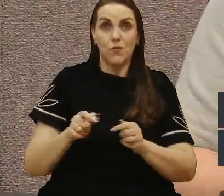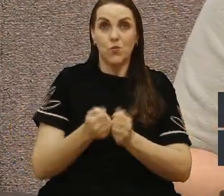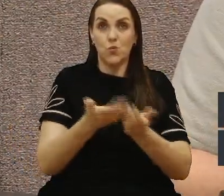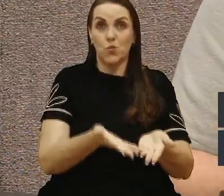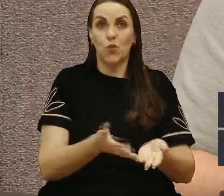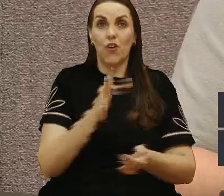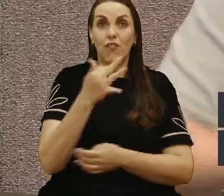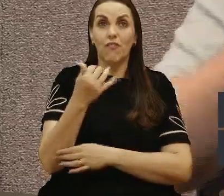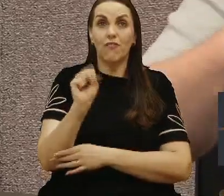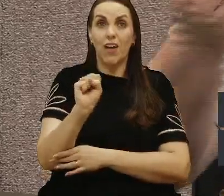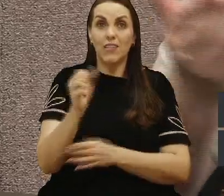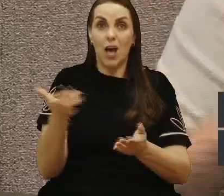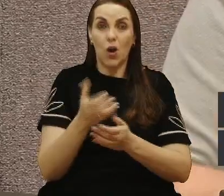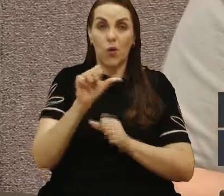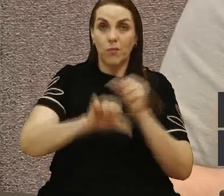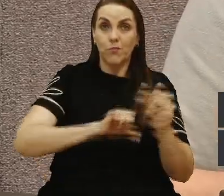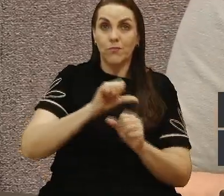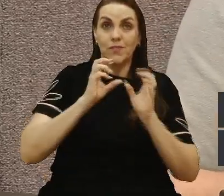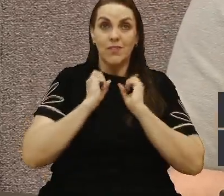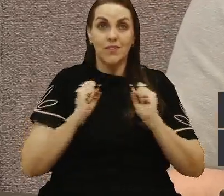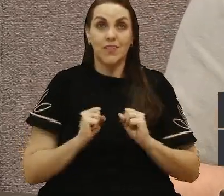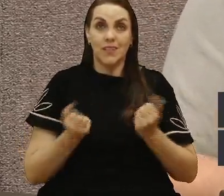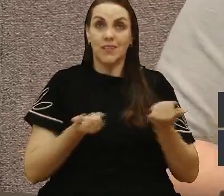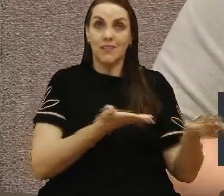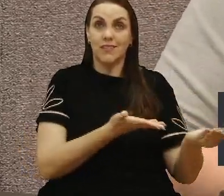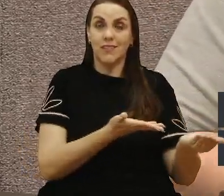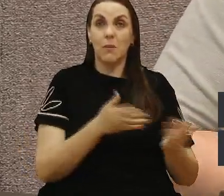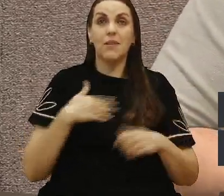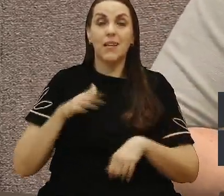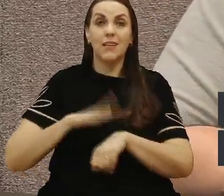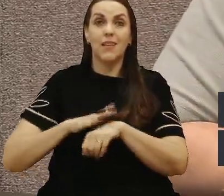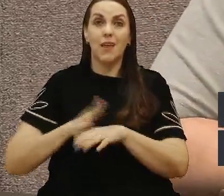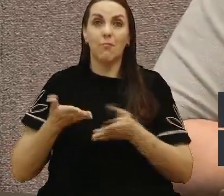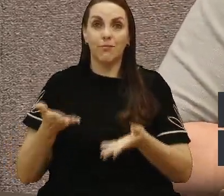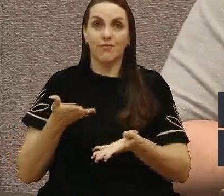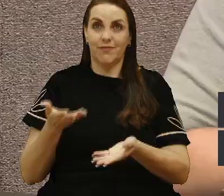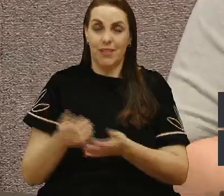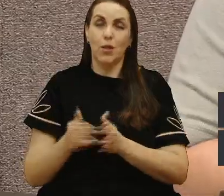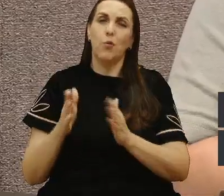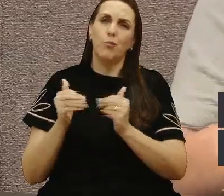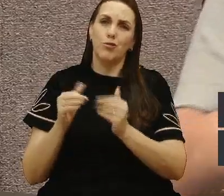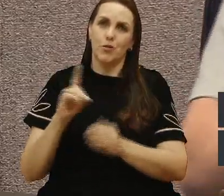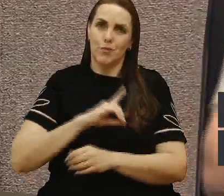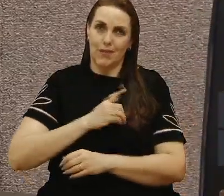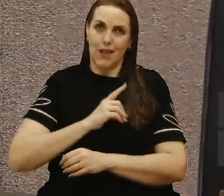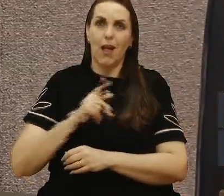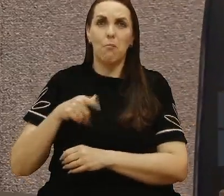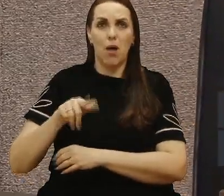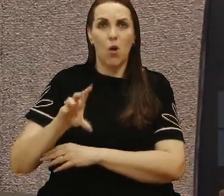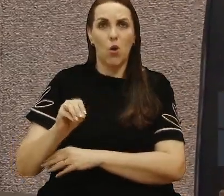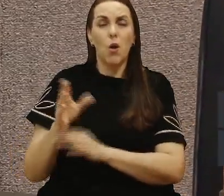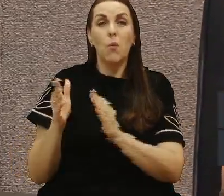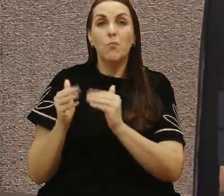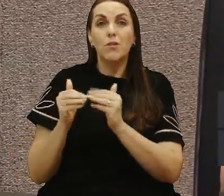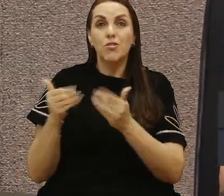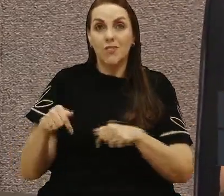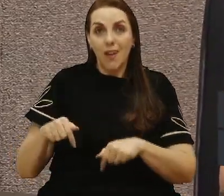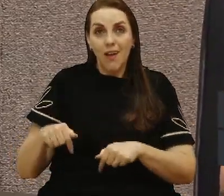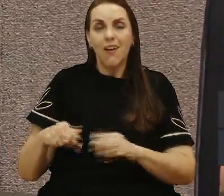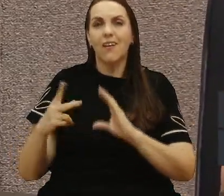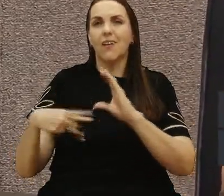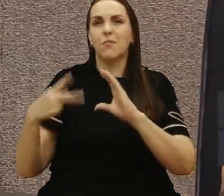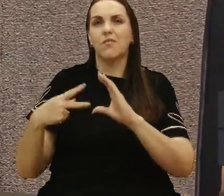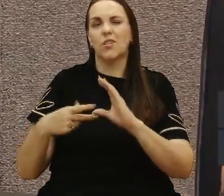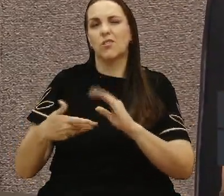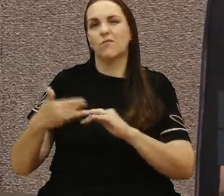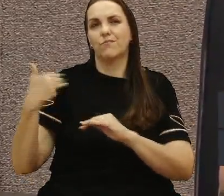recém-tornada Secretaria, transformada de fundação para a Secretaria do município. Então a gente pede ao delegado Paulo, porque isso é um pedido que essa casa recebe desde a